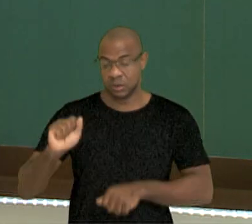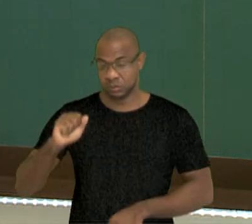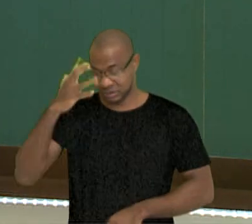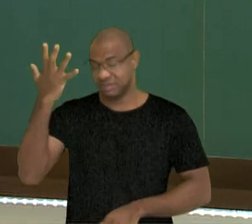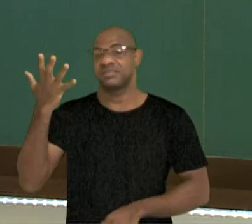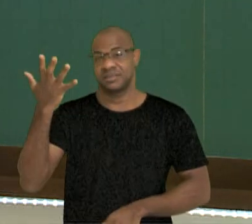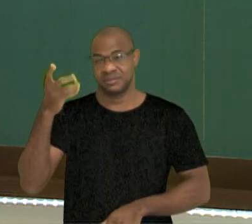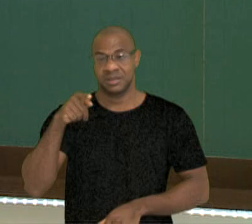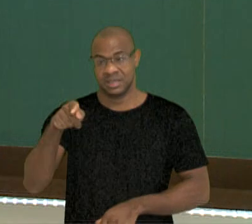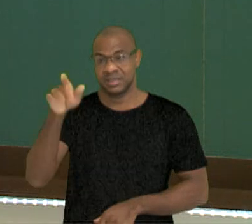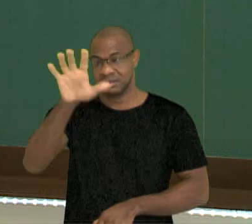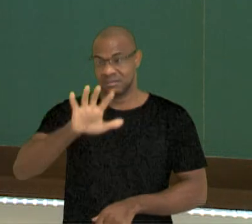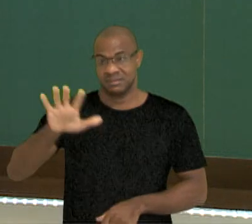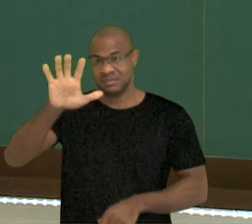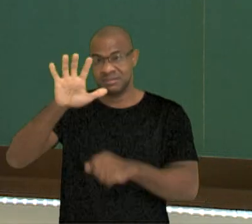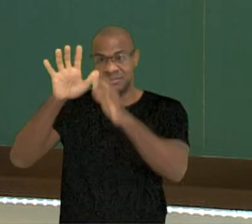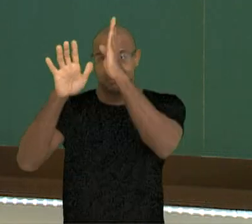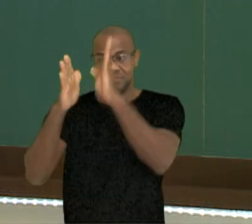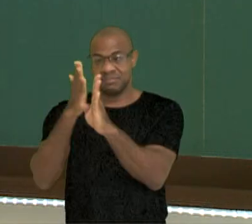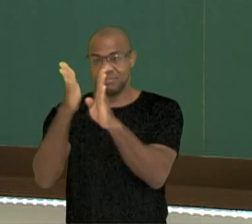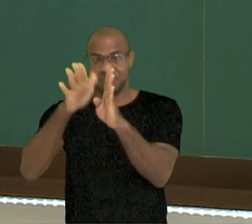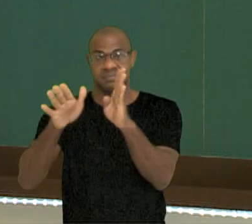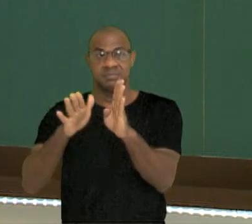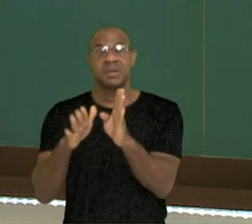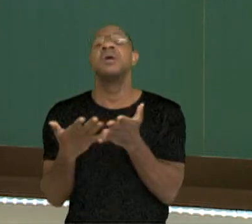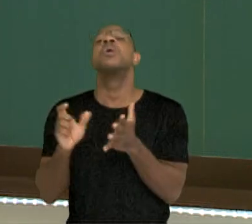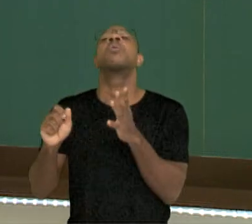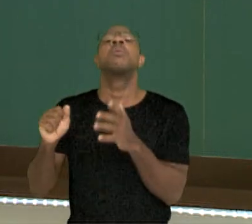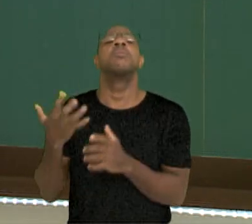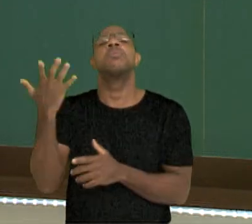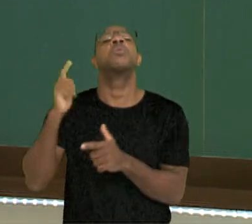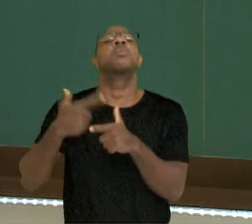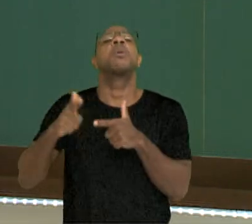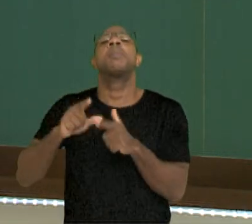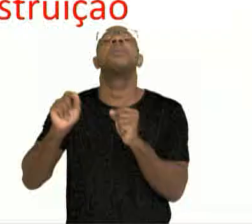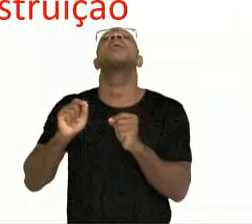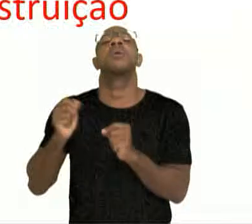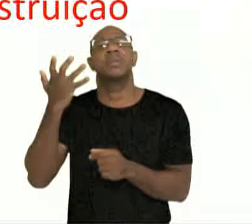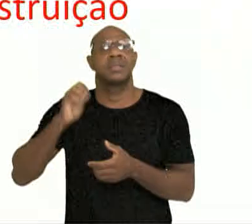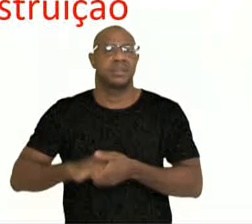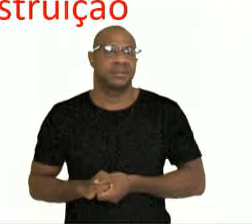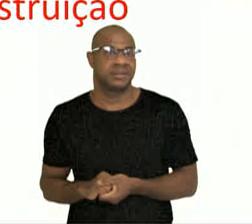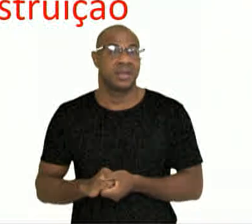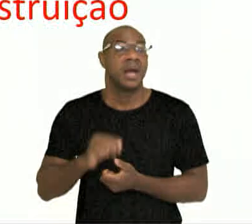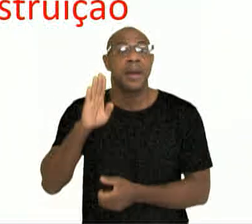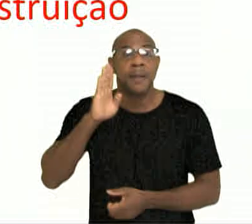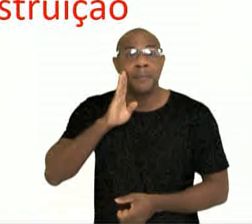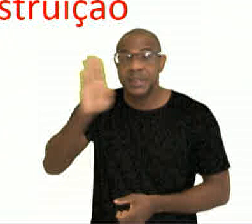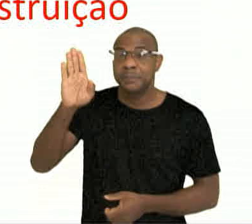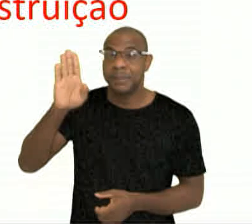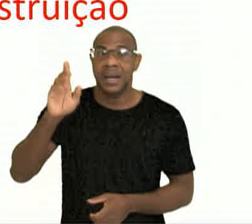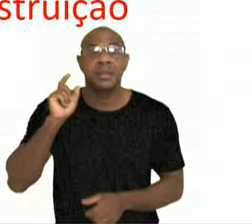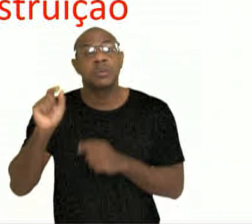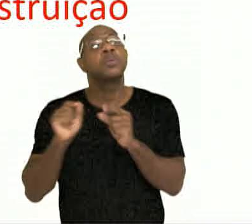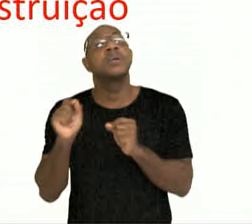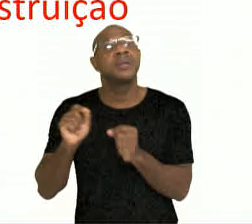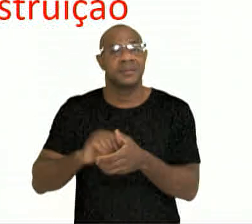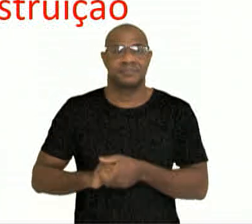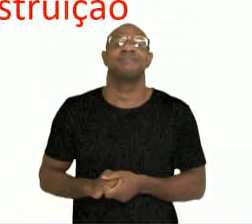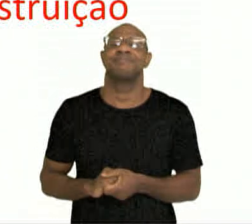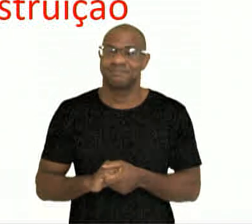provocadas a partir dessa ocupação. Então quais foram essas consequências? Vamos ver lá. Uma das principais consequências foi